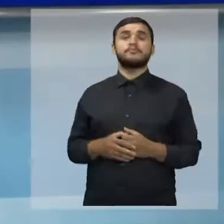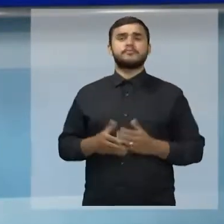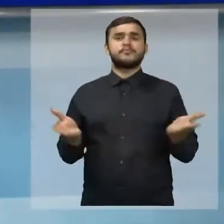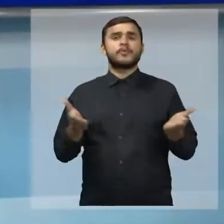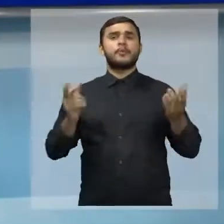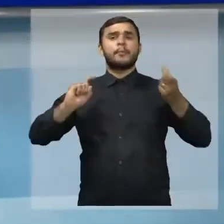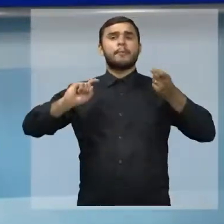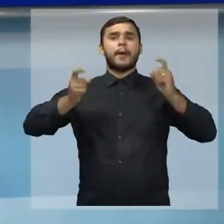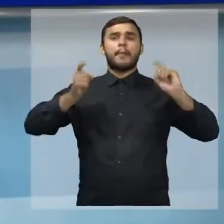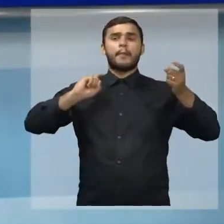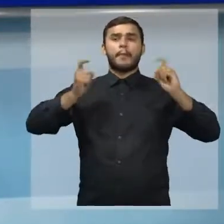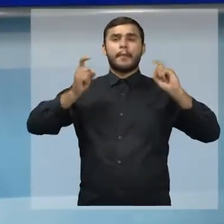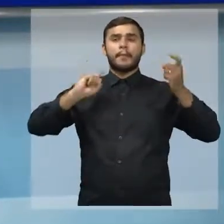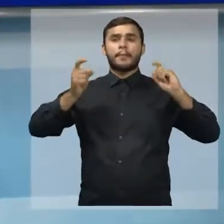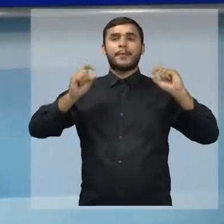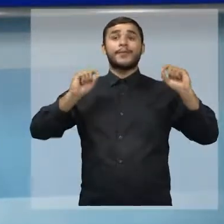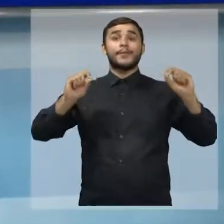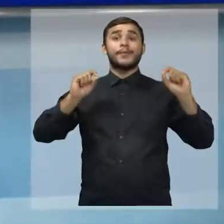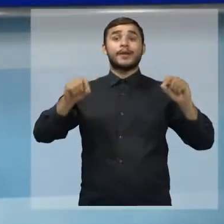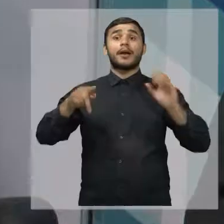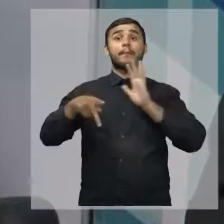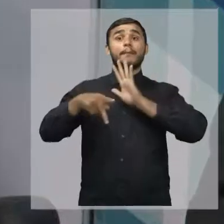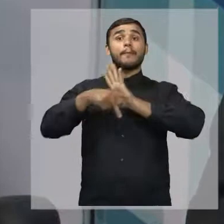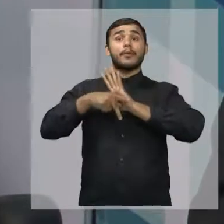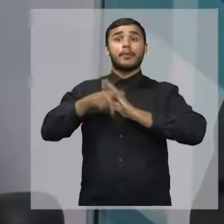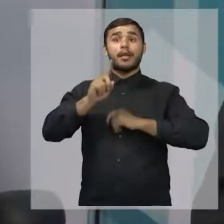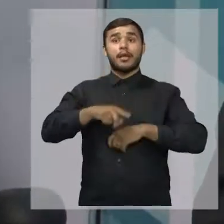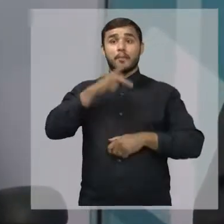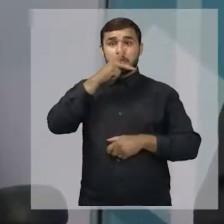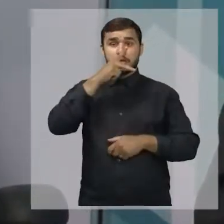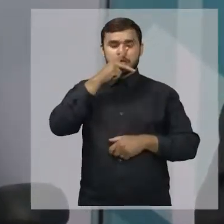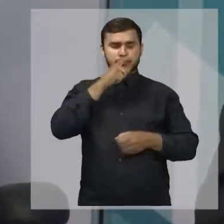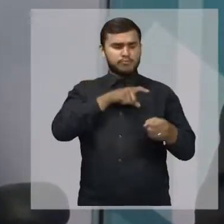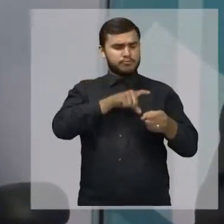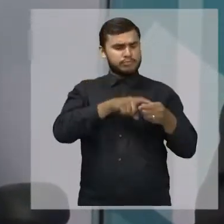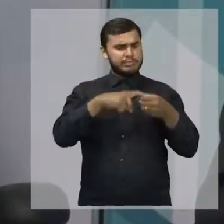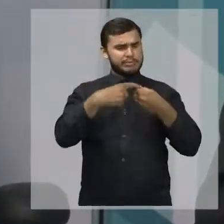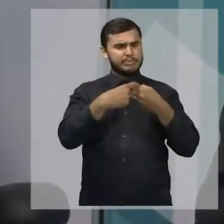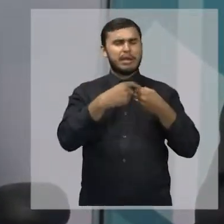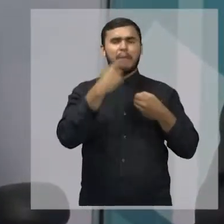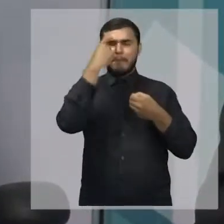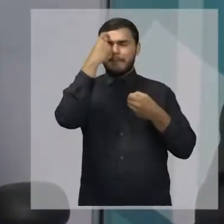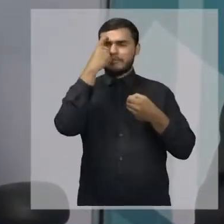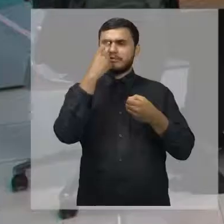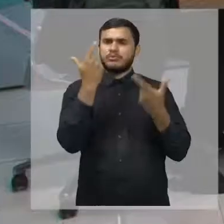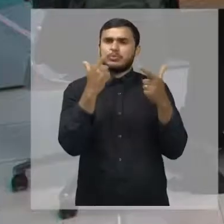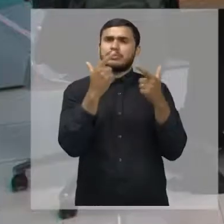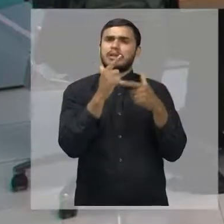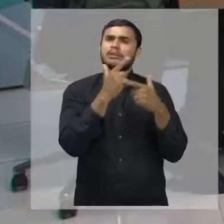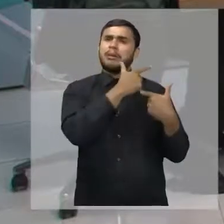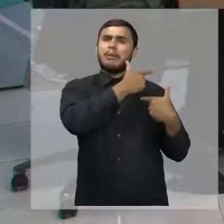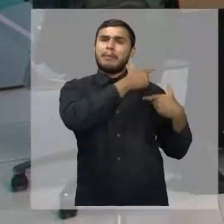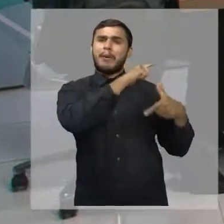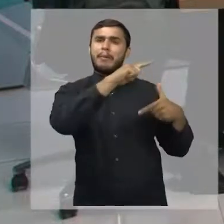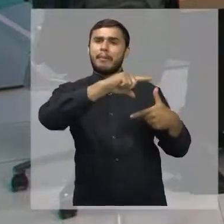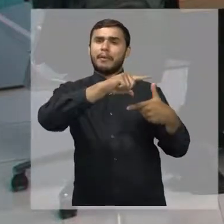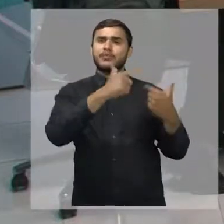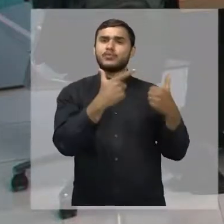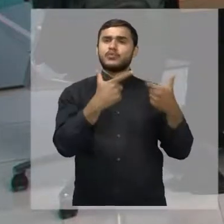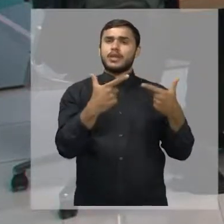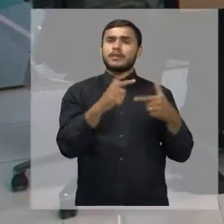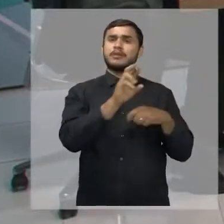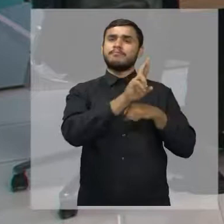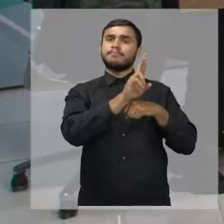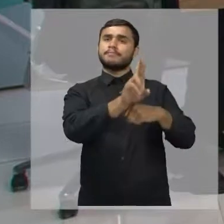da descaracterização dos partidos como representação política da sociedade brasileira, nessa tradição que nós vivenciamos.